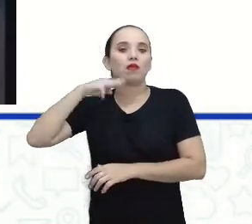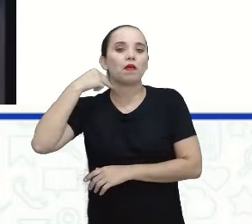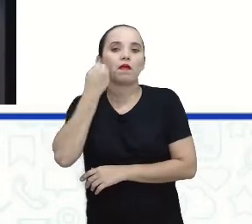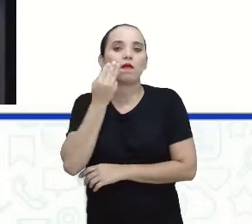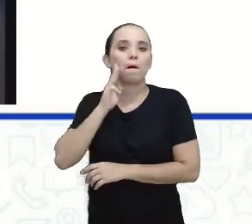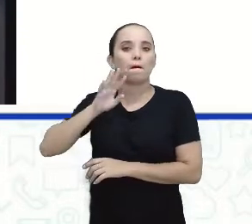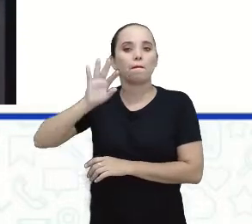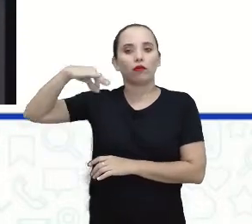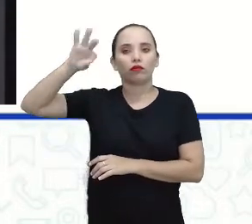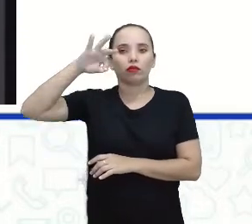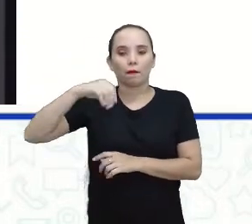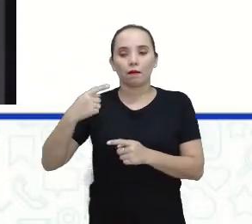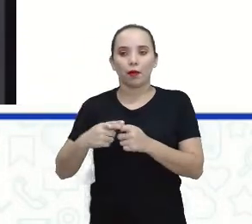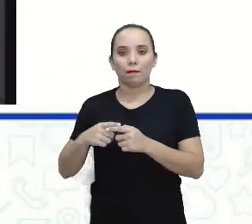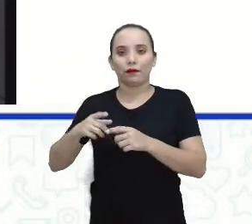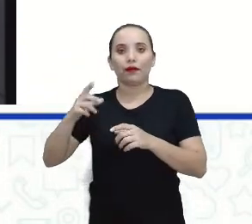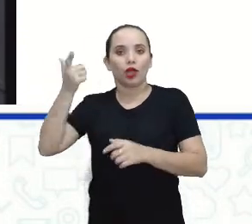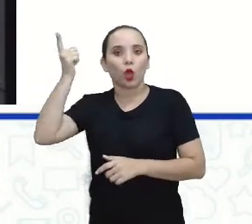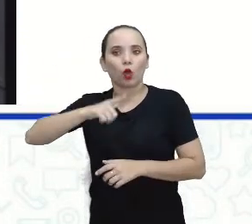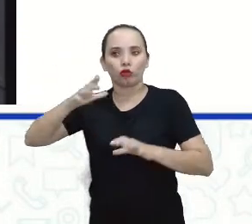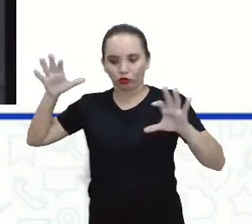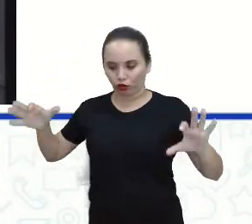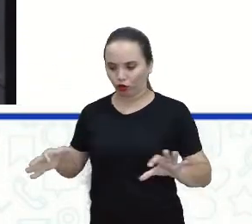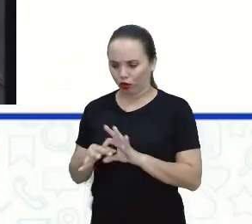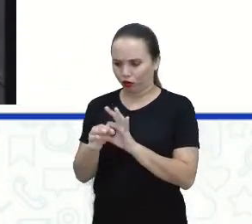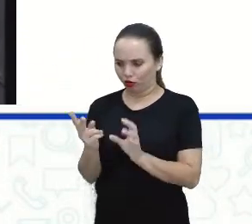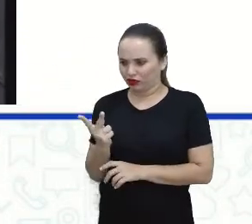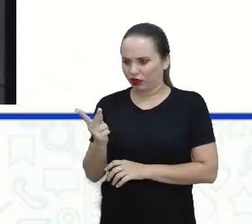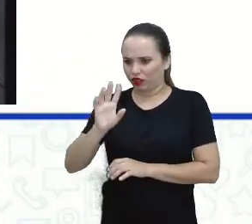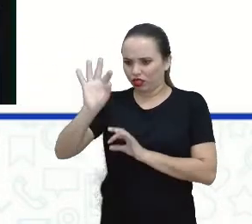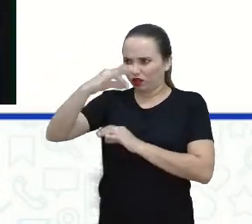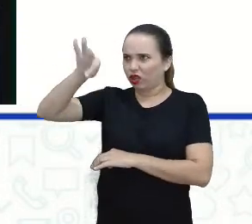um cruzamento de abelha com vagalume.